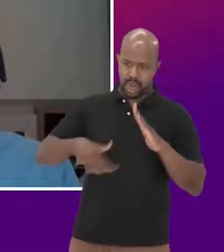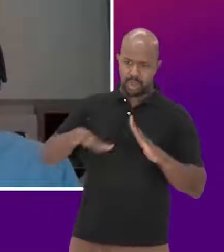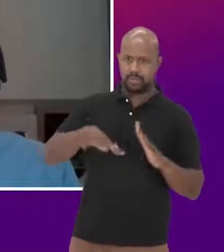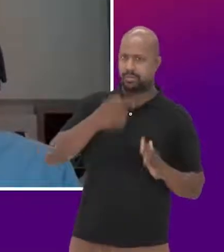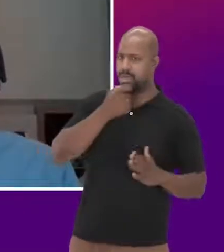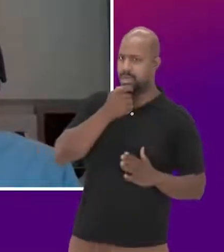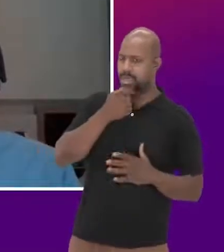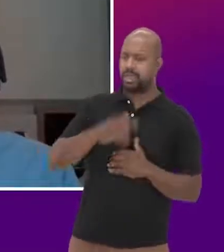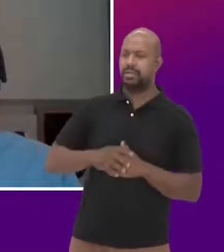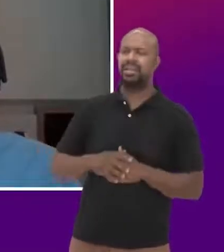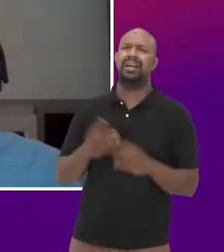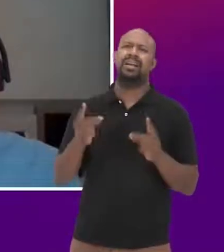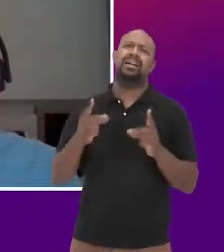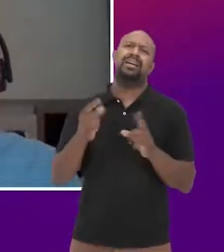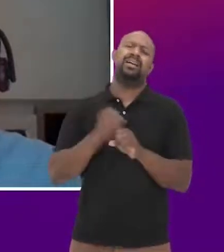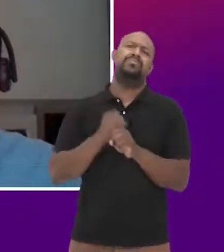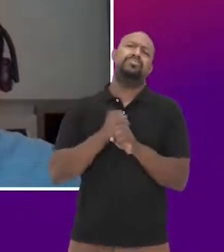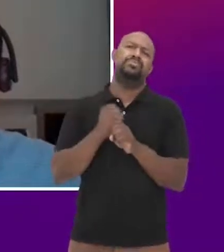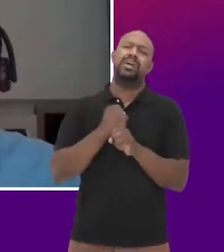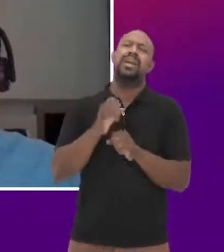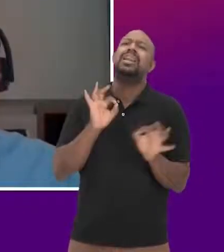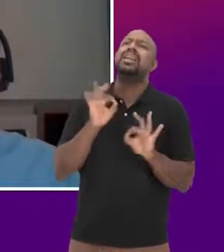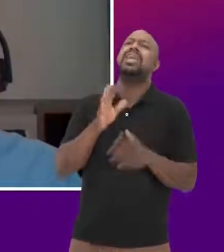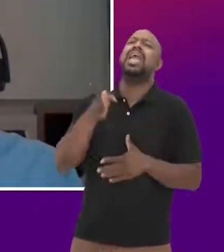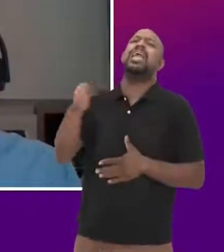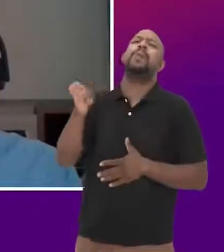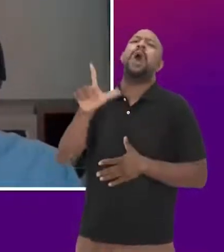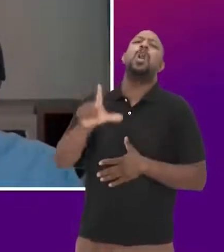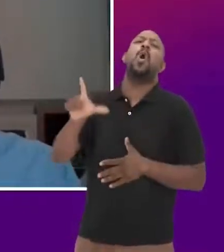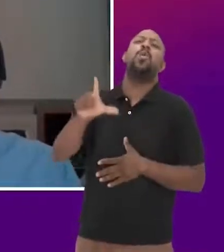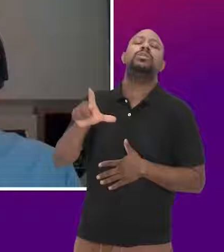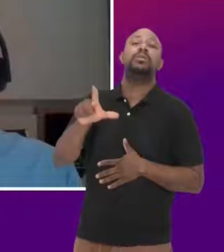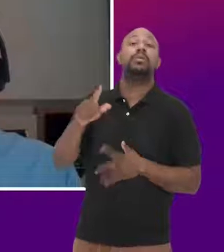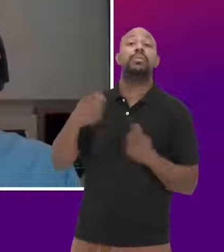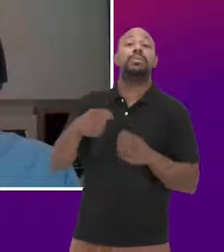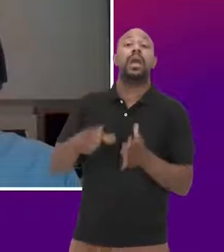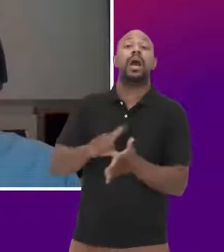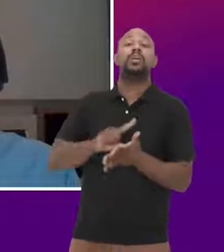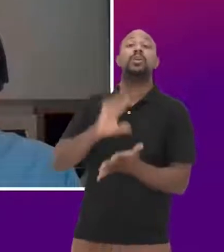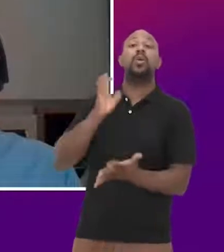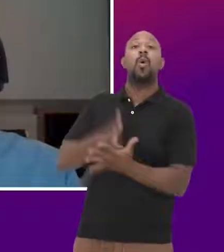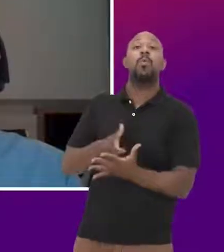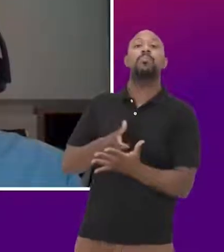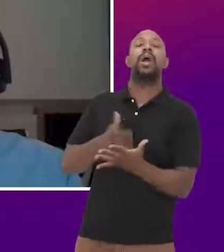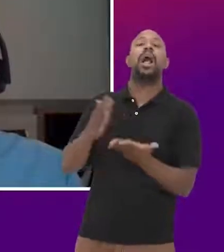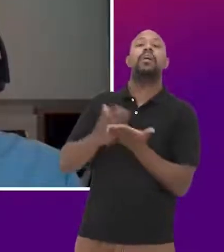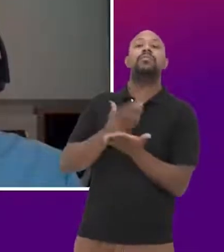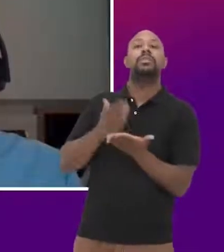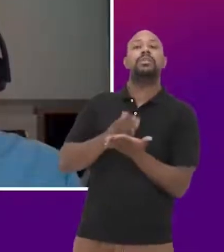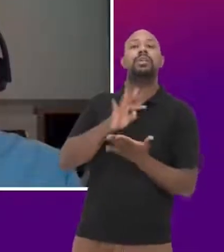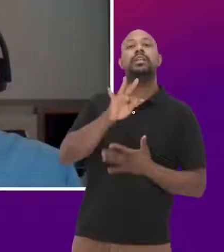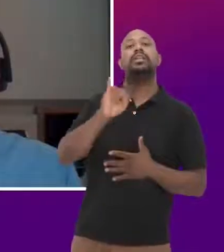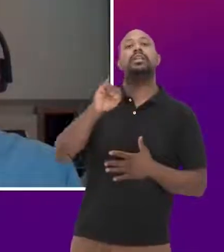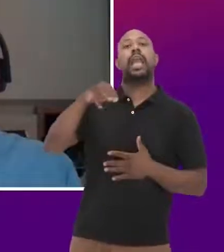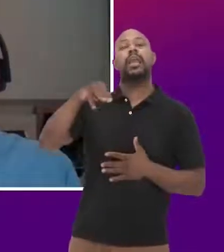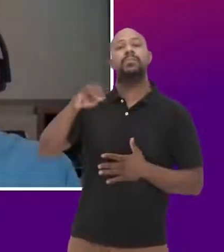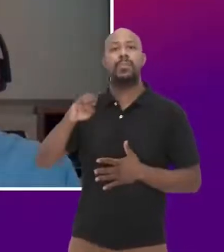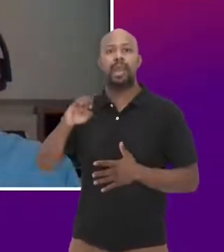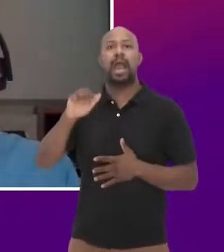durante anos, ninguém ia para Londres sem comprar a revista Time Out quando